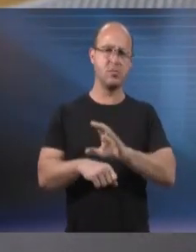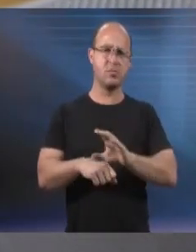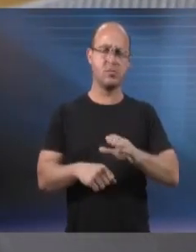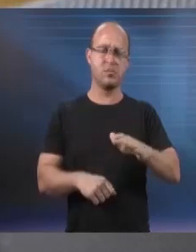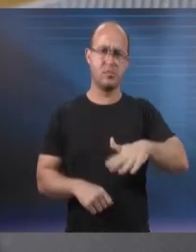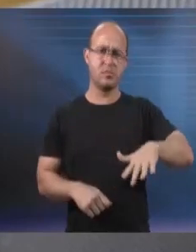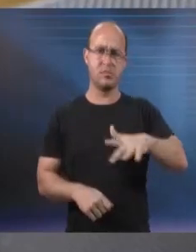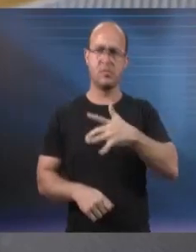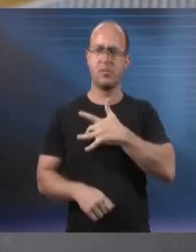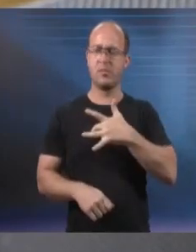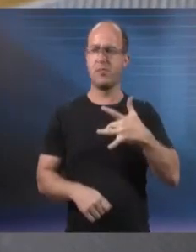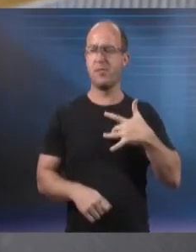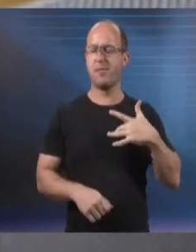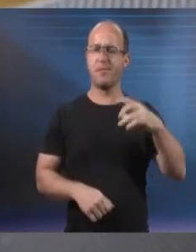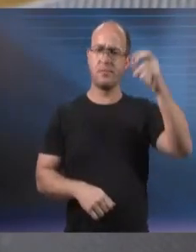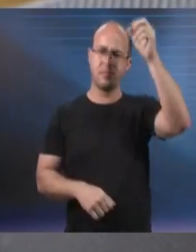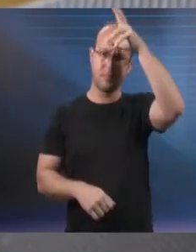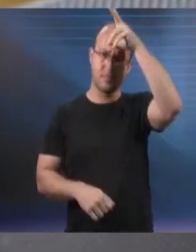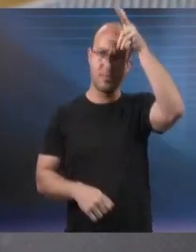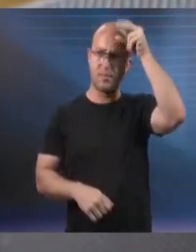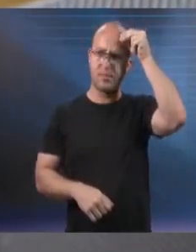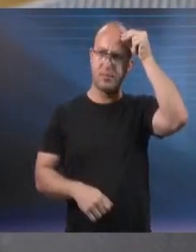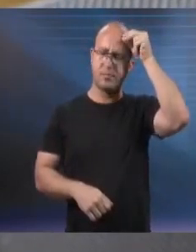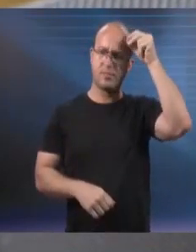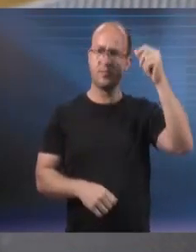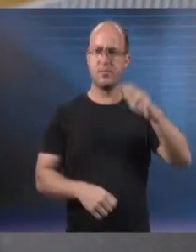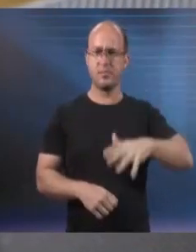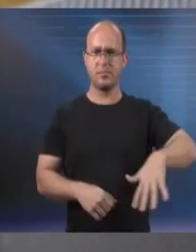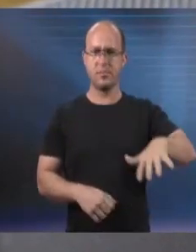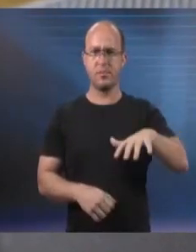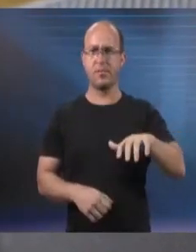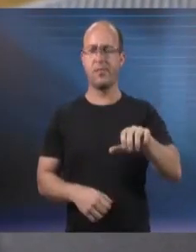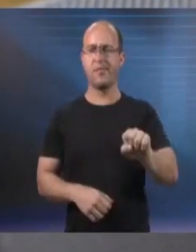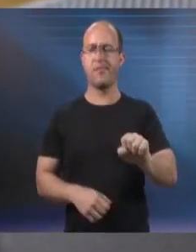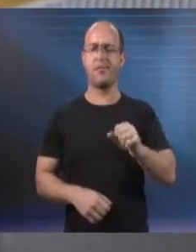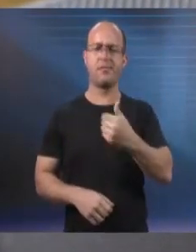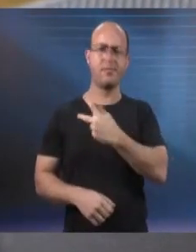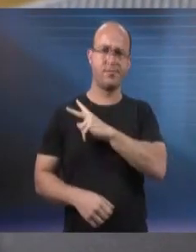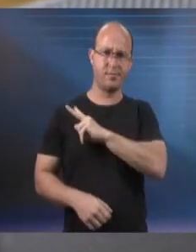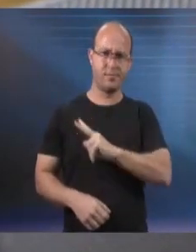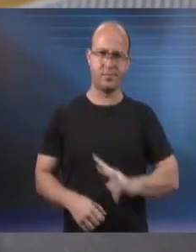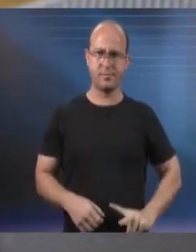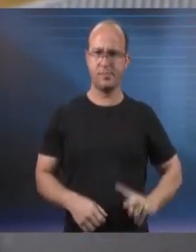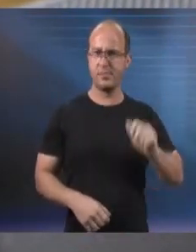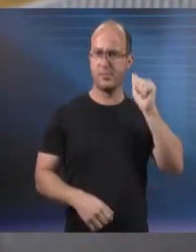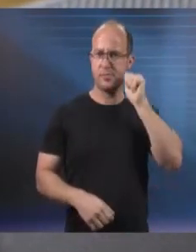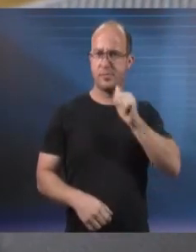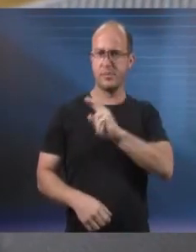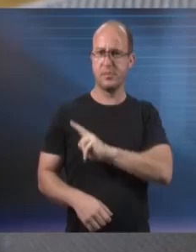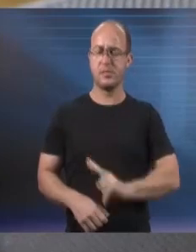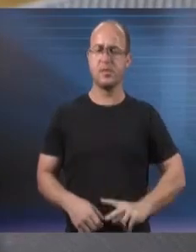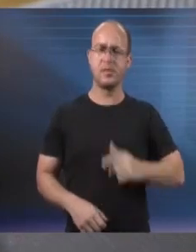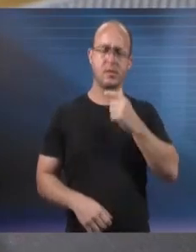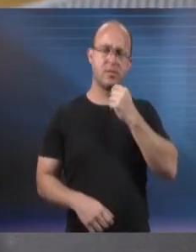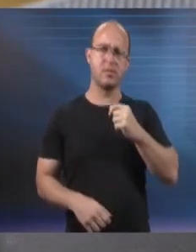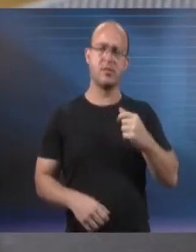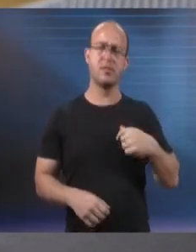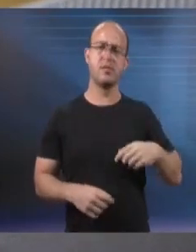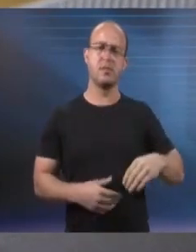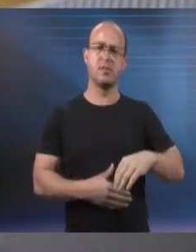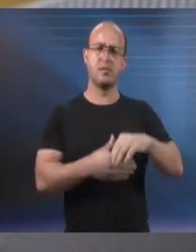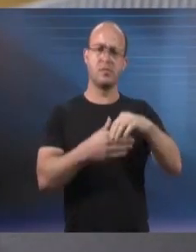área de saúde, os prefeitos e prefeitas do Seridó, vereadores e vereadoras, lideranças políticas, o